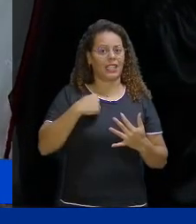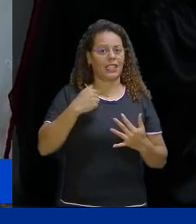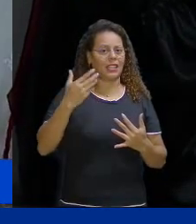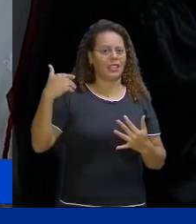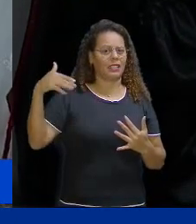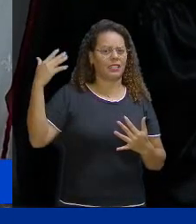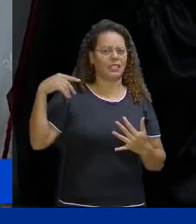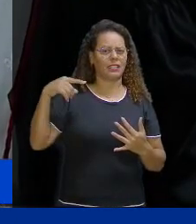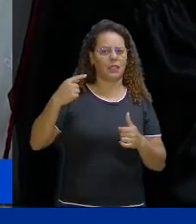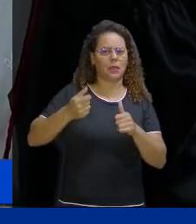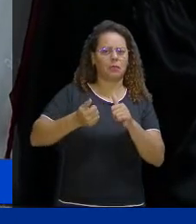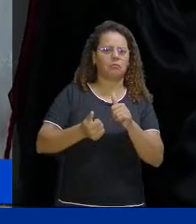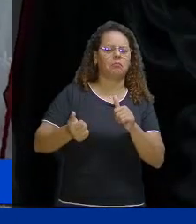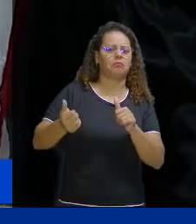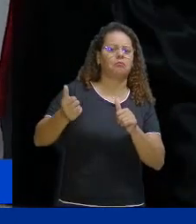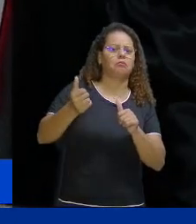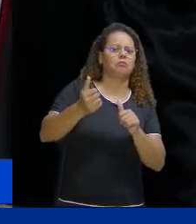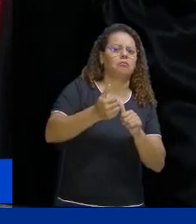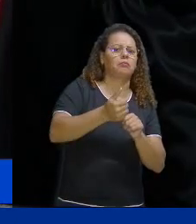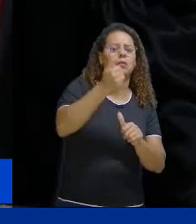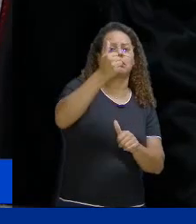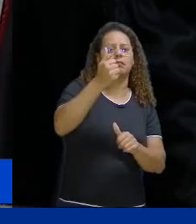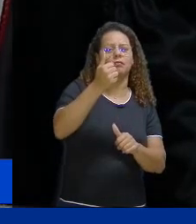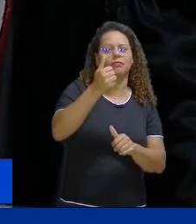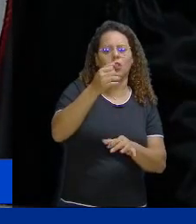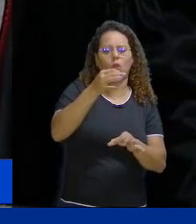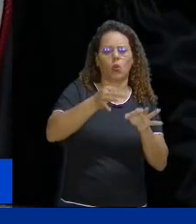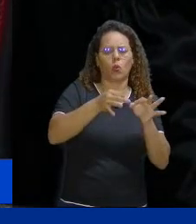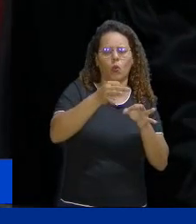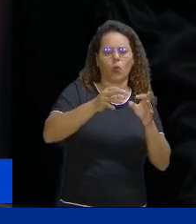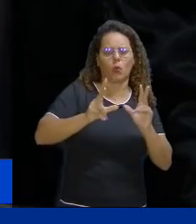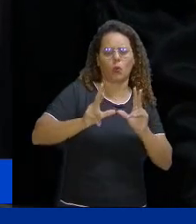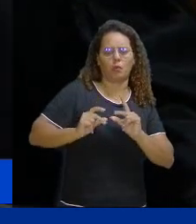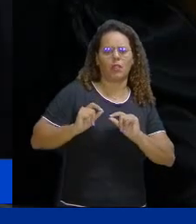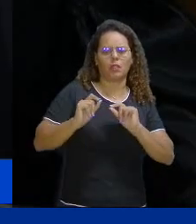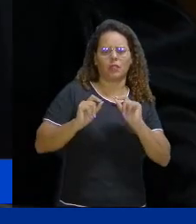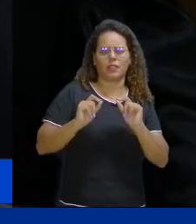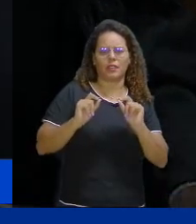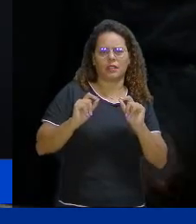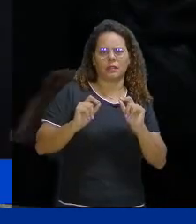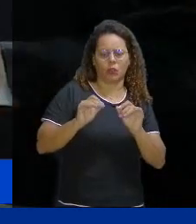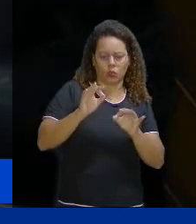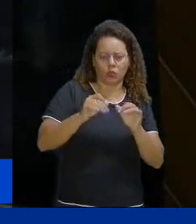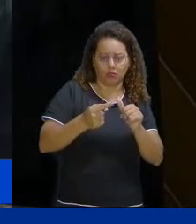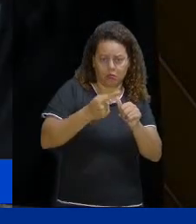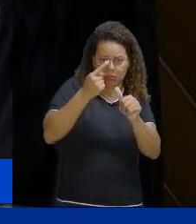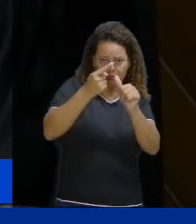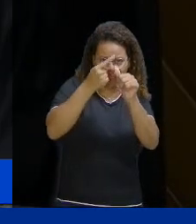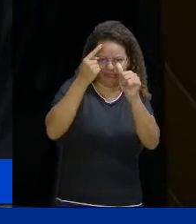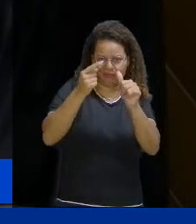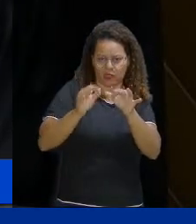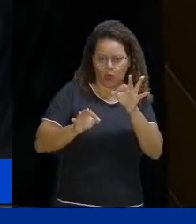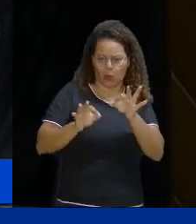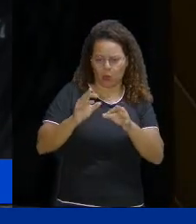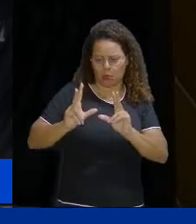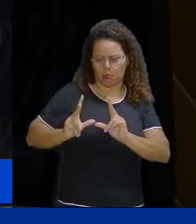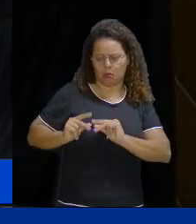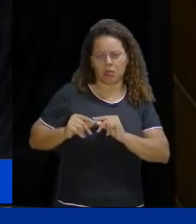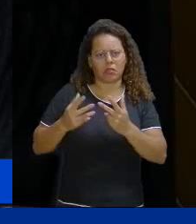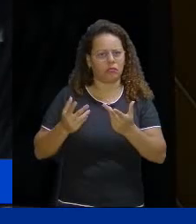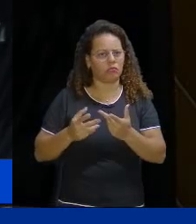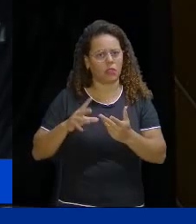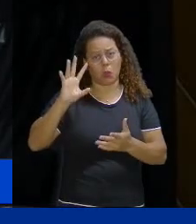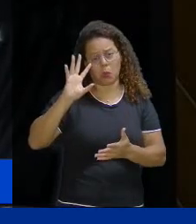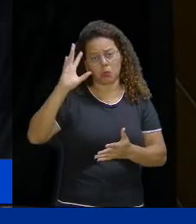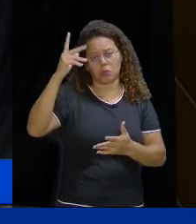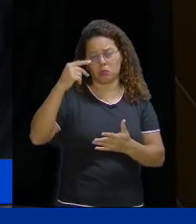de primazia de julgar o mérito, eu entendo que é relevante colocar dessa forma. A discussão é a